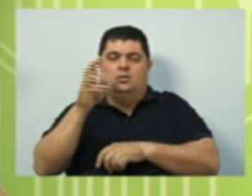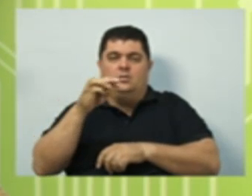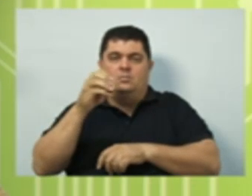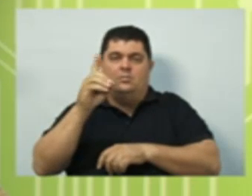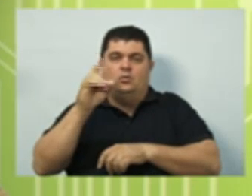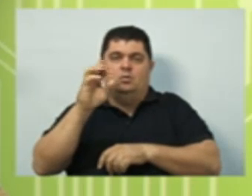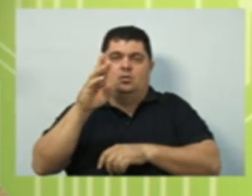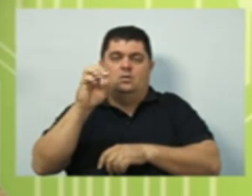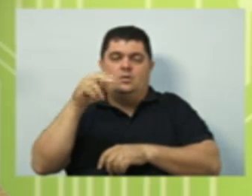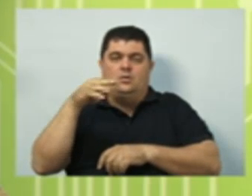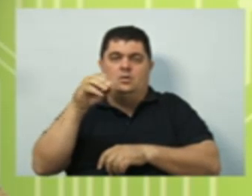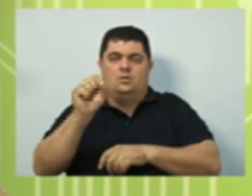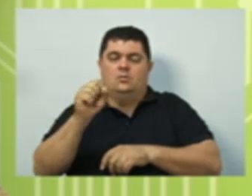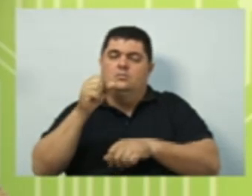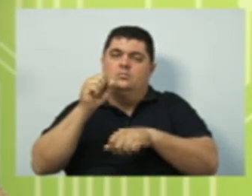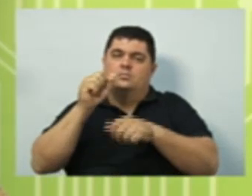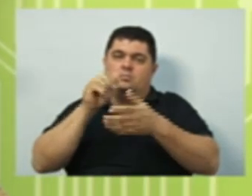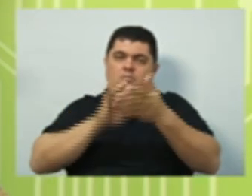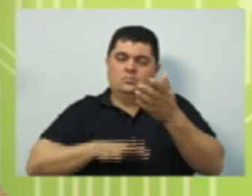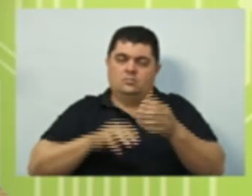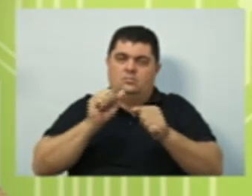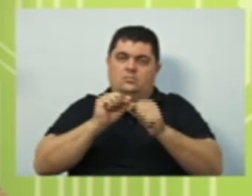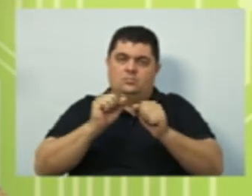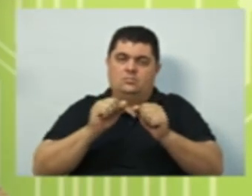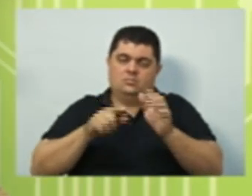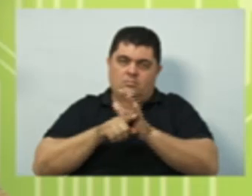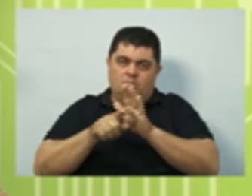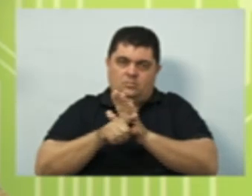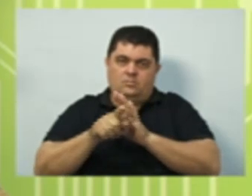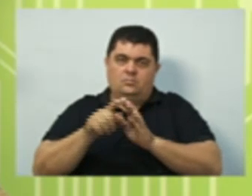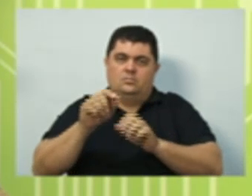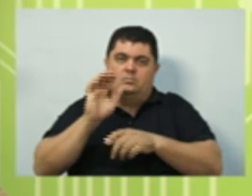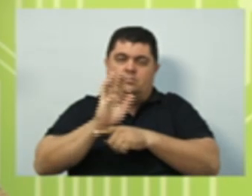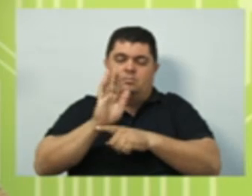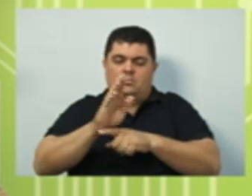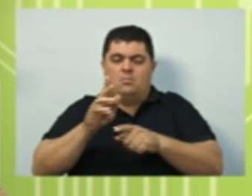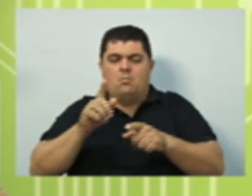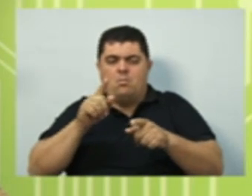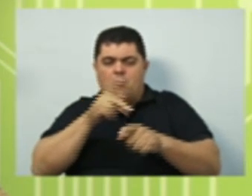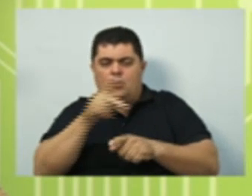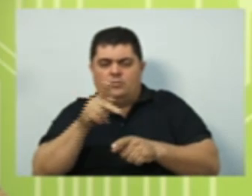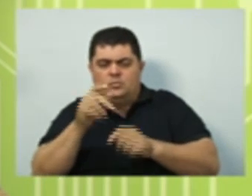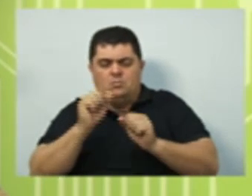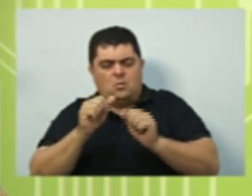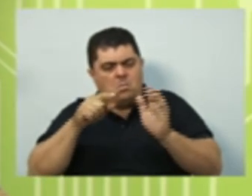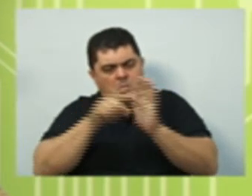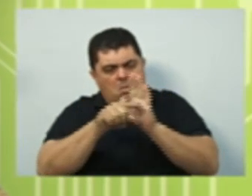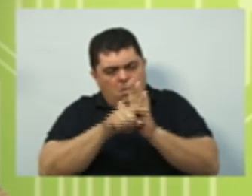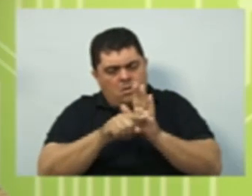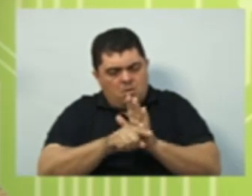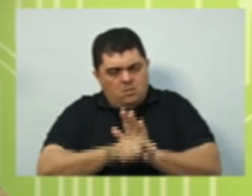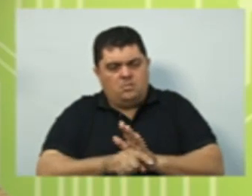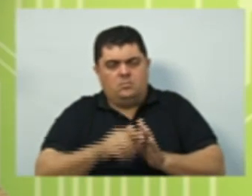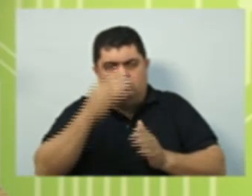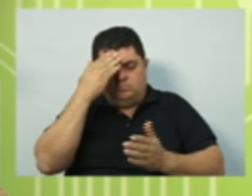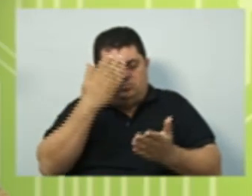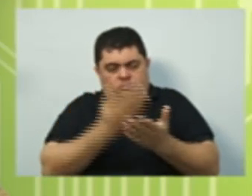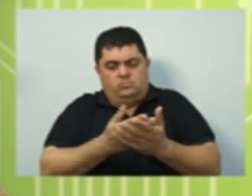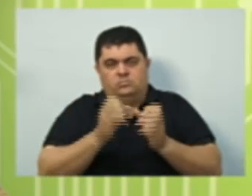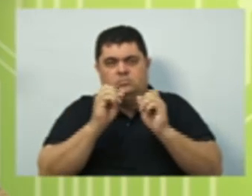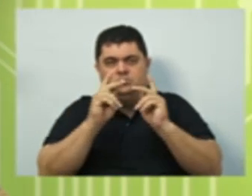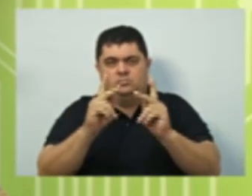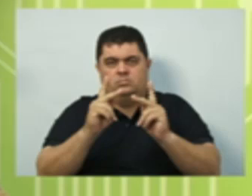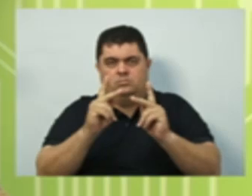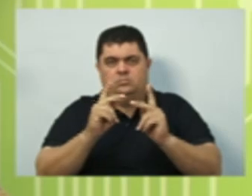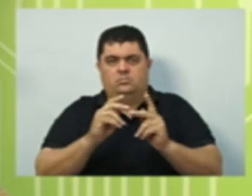Reflita, faça atividade, se precisar de ajuda, tem o professor aí do lado, parceiro, você pode confiar nele. Muito